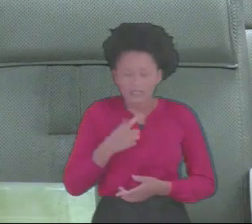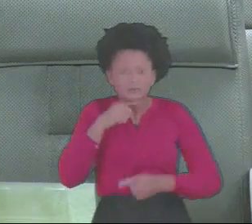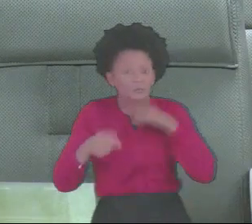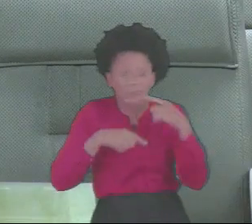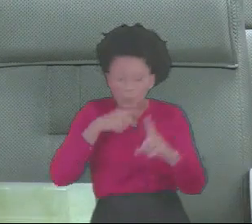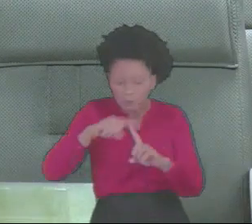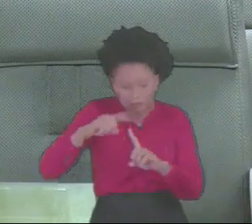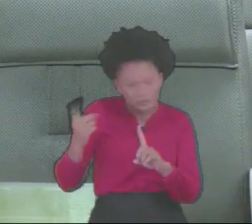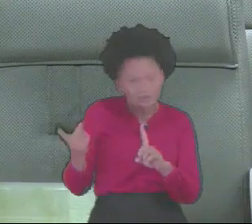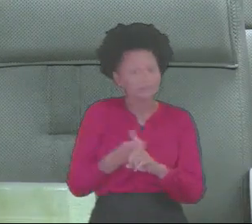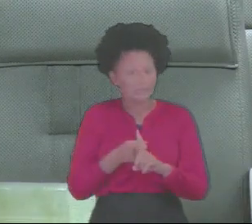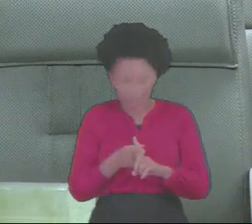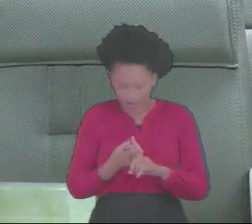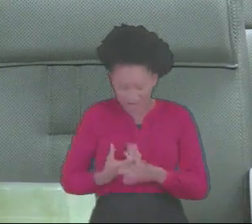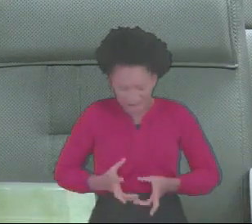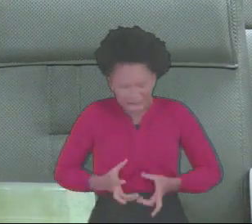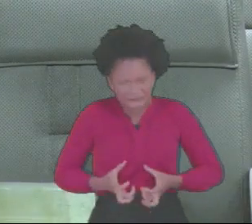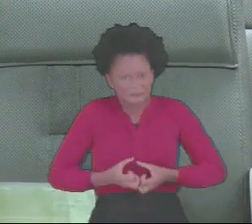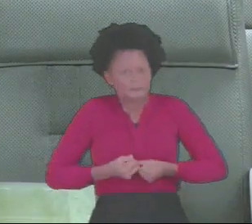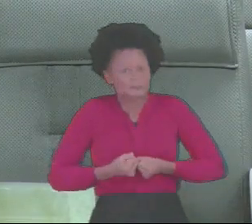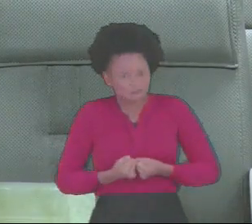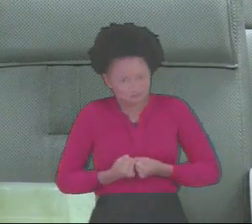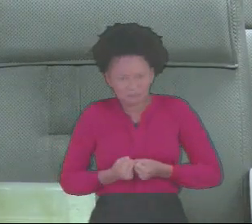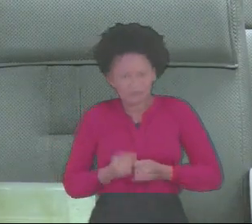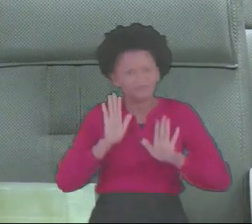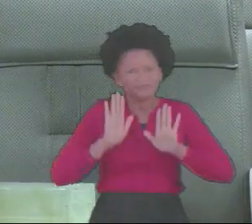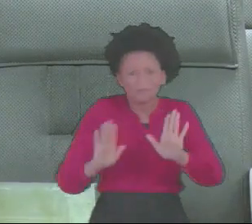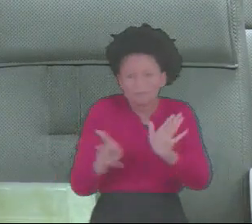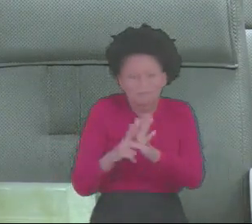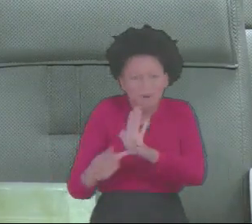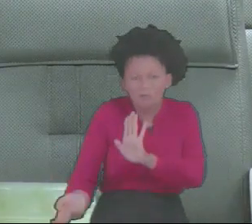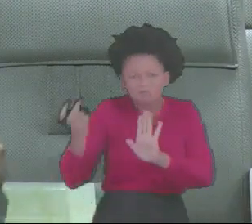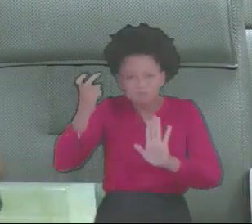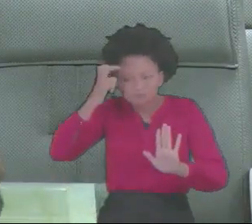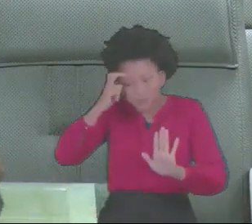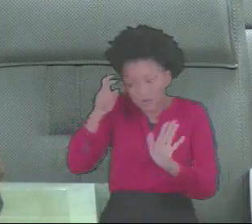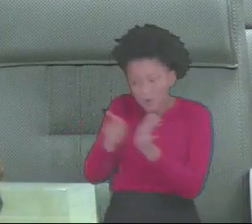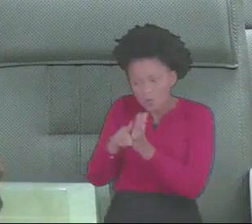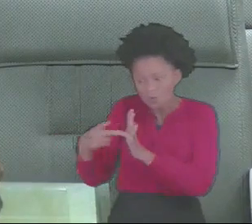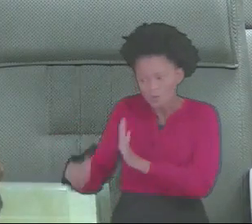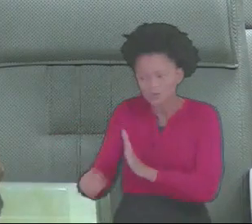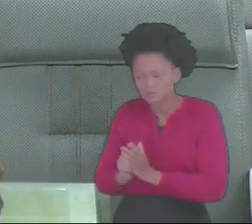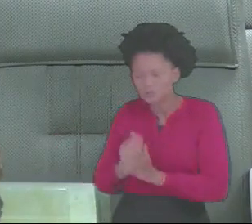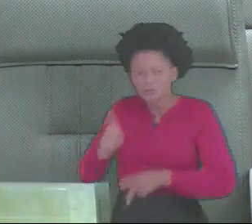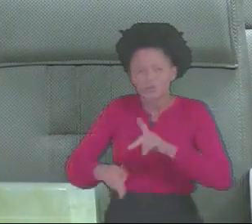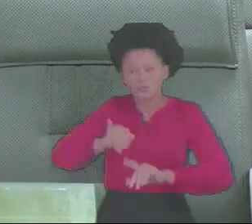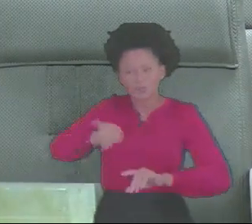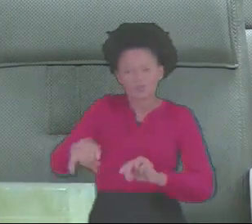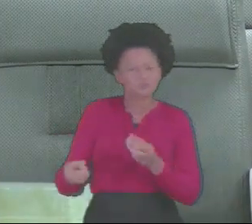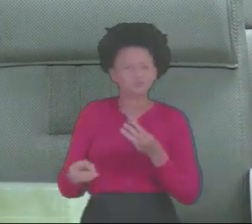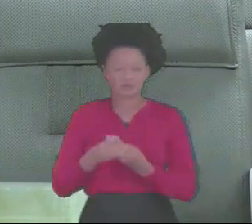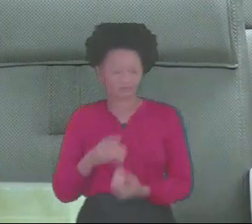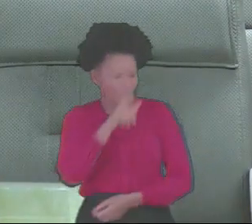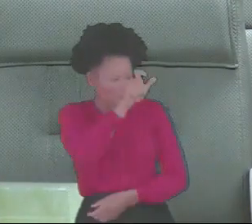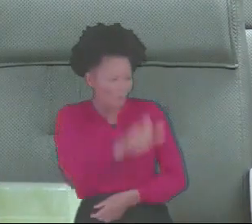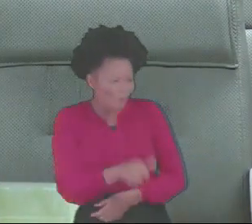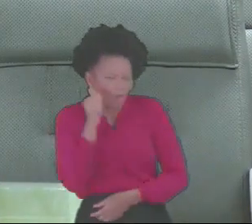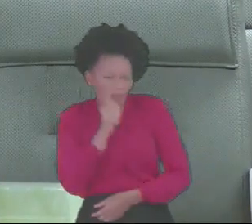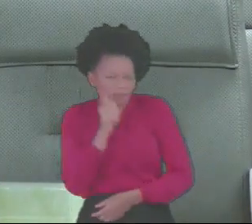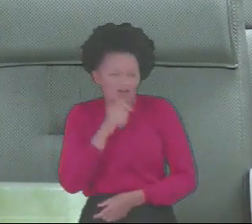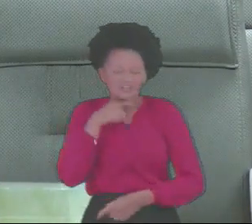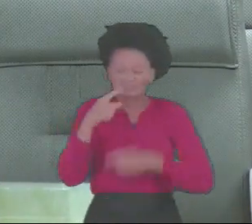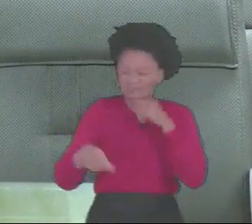estéril dentro da cultura aí dentro do pensamento judaico uma mulher que não podia gerar